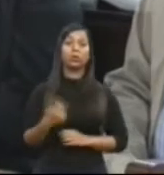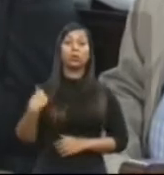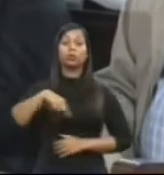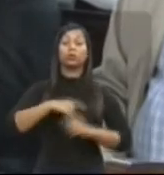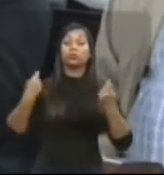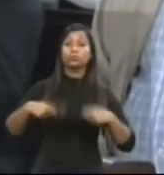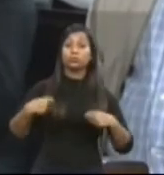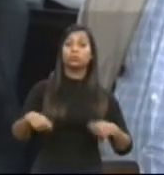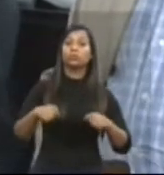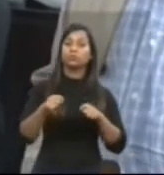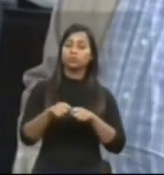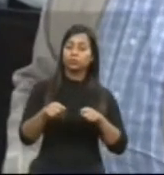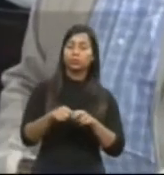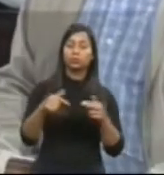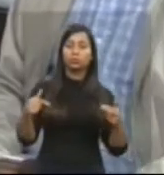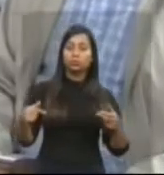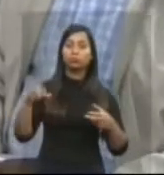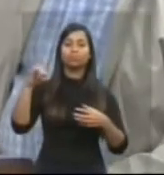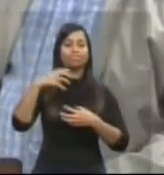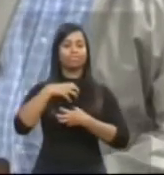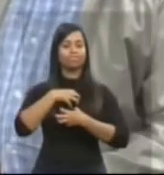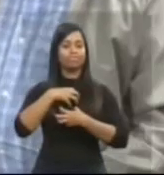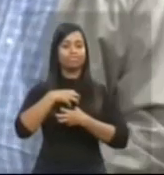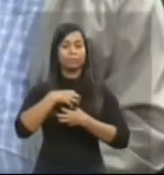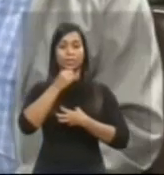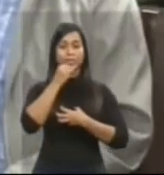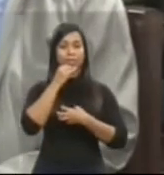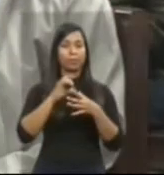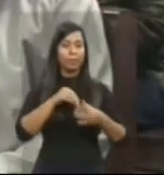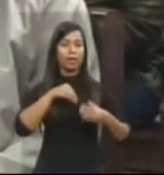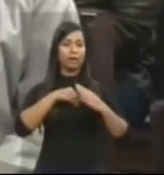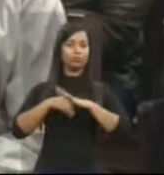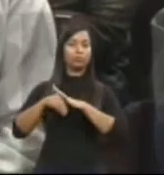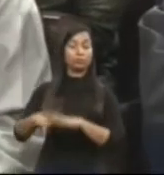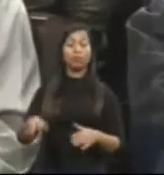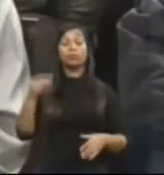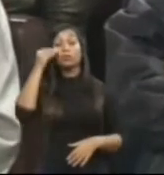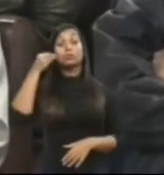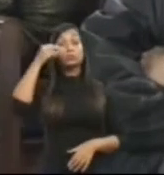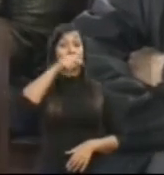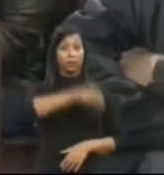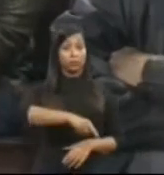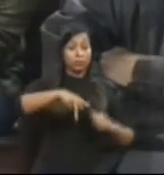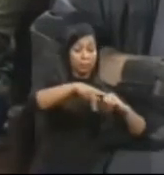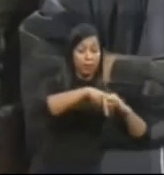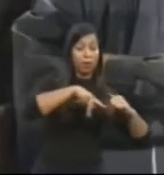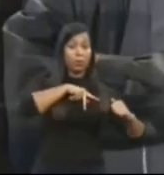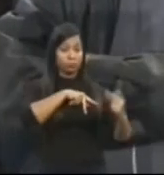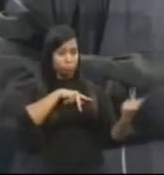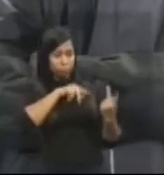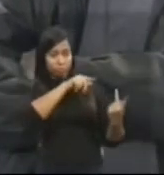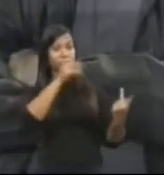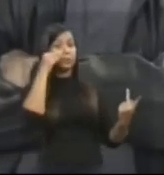Precisamos fazer esse ato de desagravo. E a experiência de São Pedro e São Paulo nos ensina muita